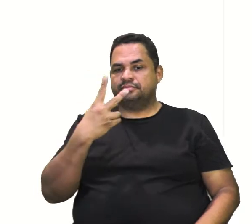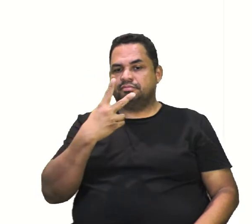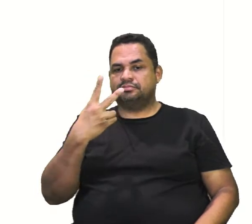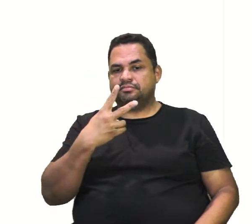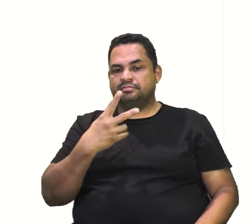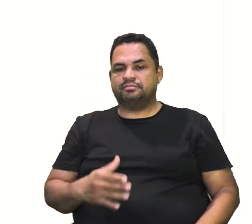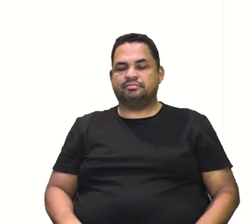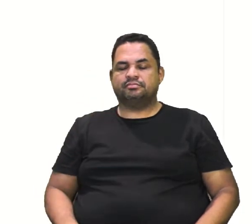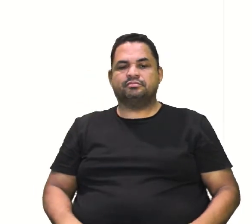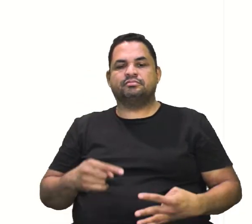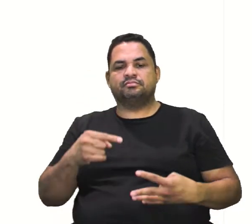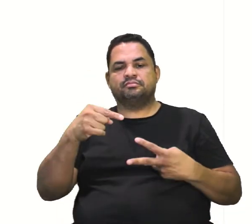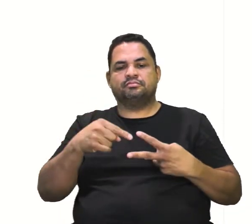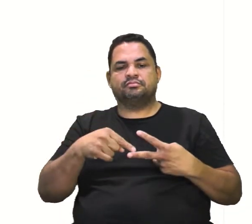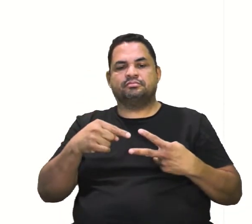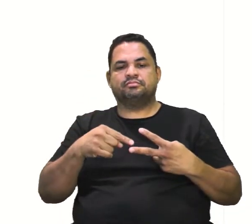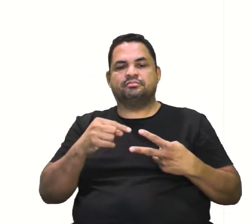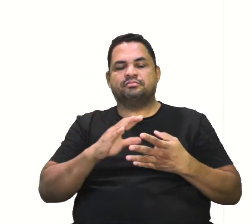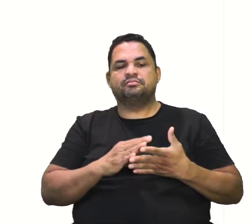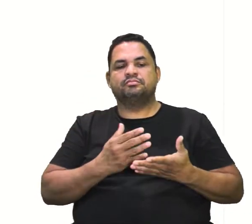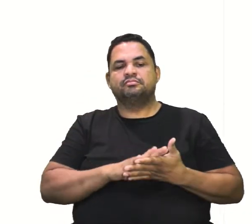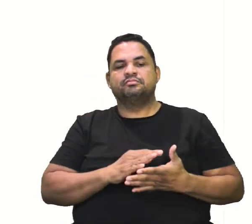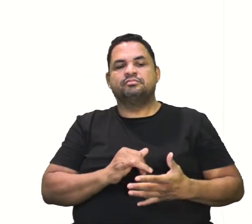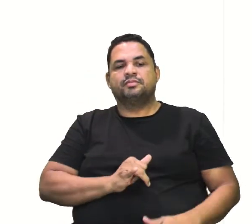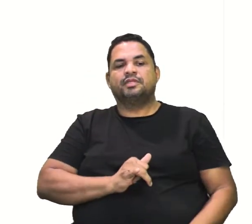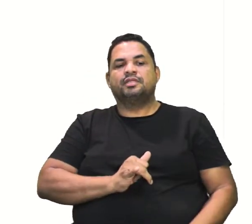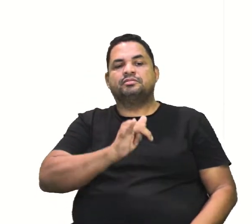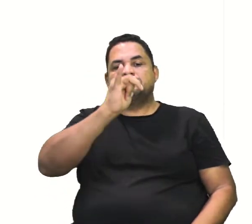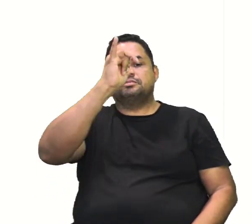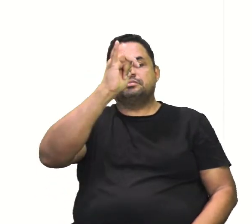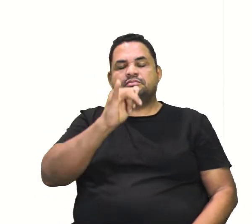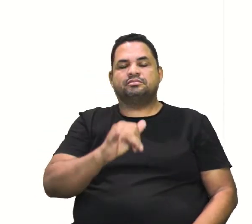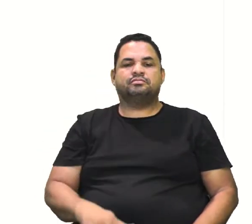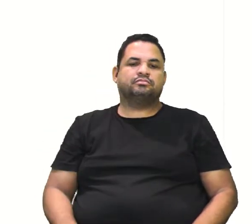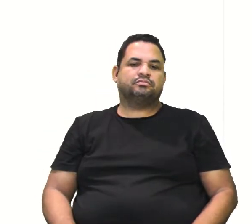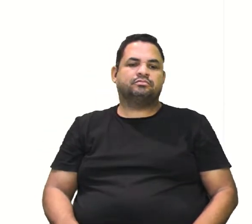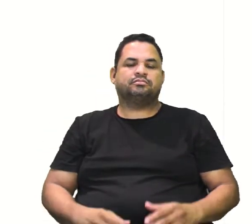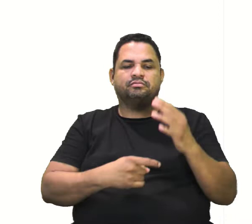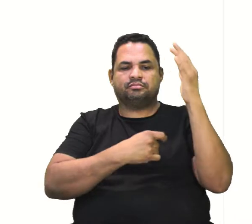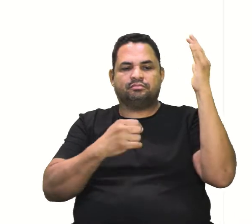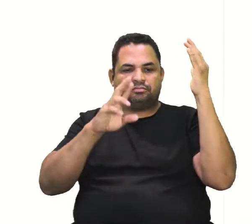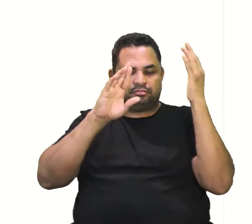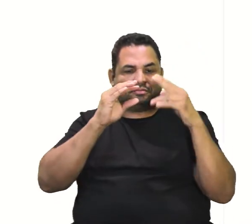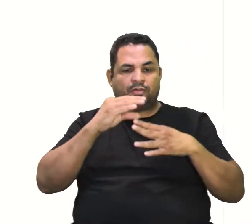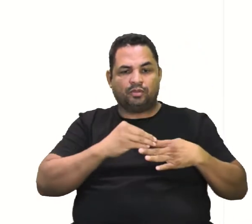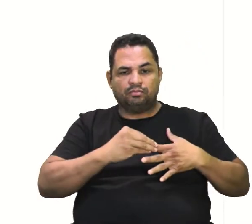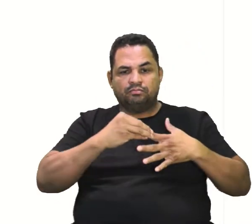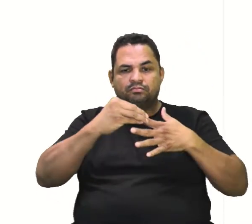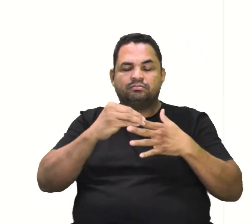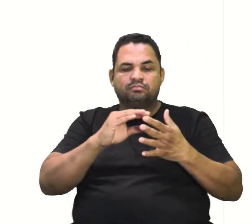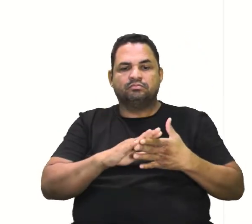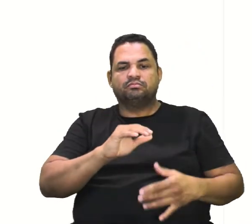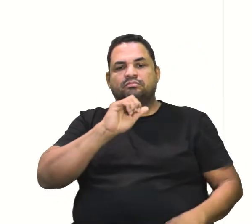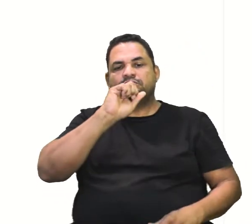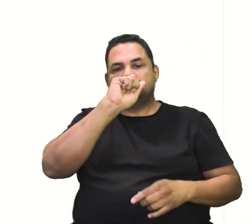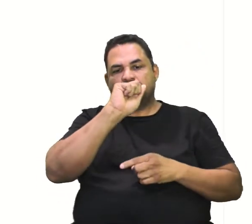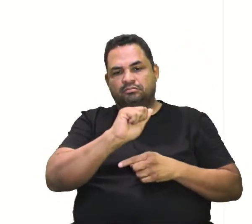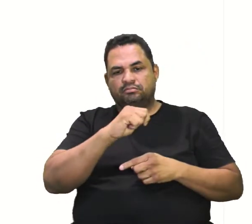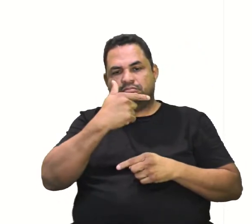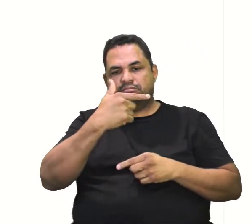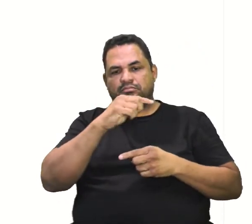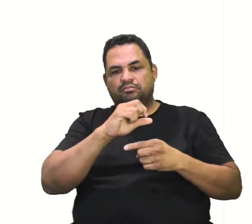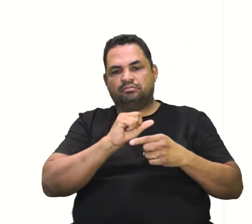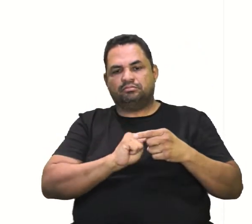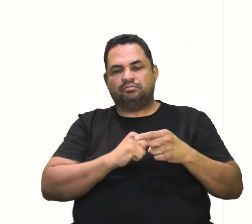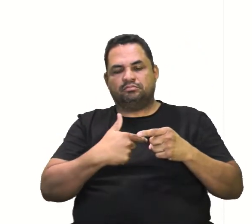caso, onde os focos estão sobre o eixo Y. Quem é que comanda agora? O Y. Então ele é que vai ficar em cima do A ao